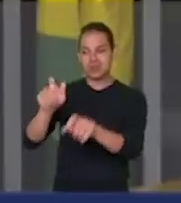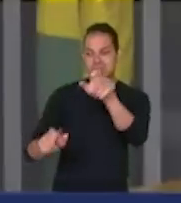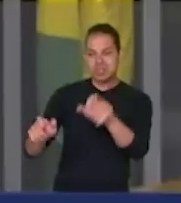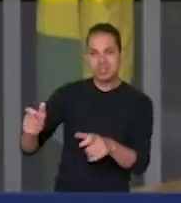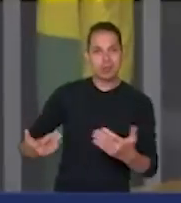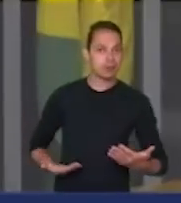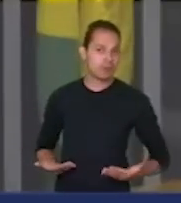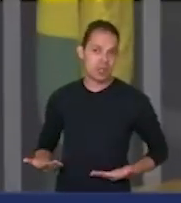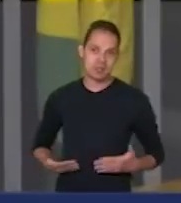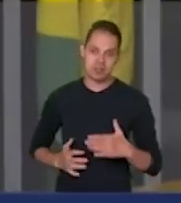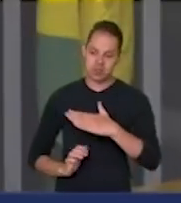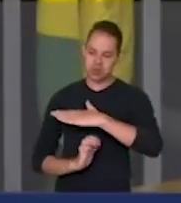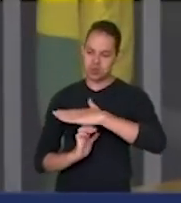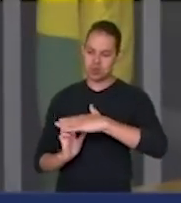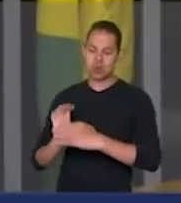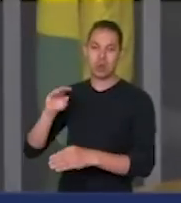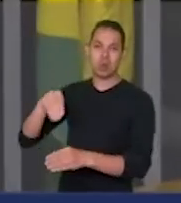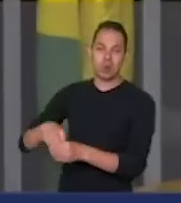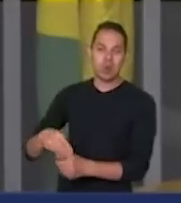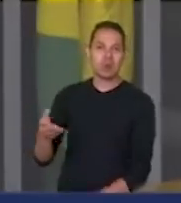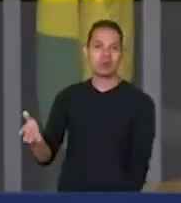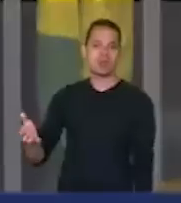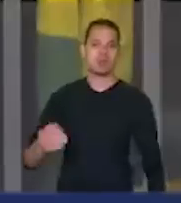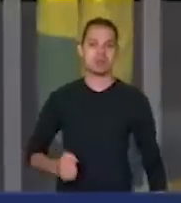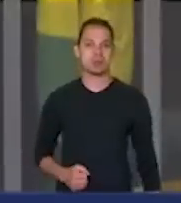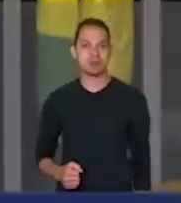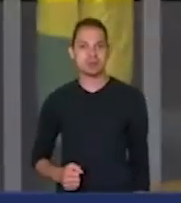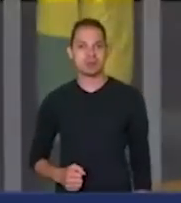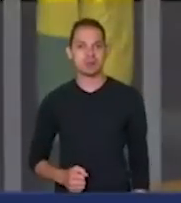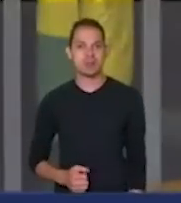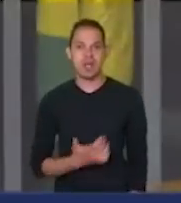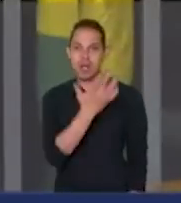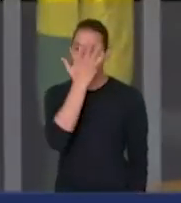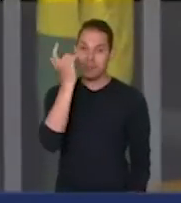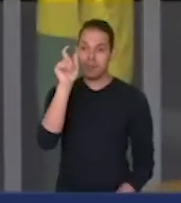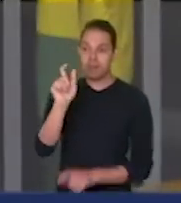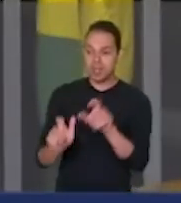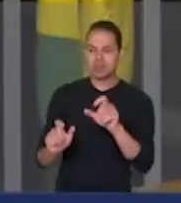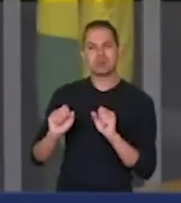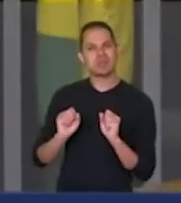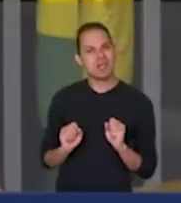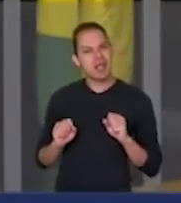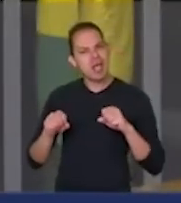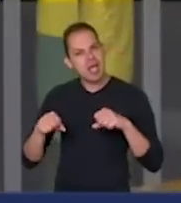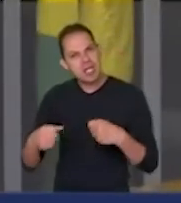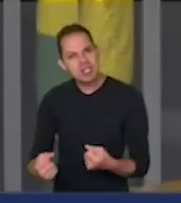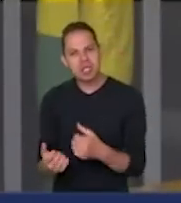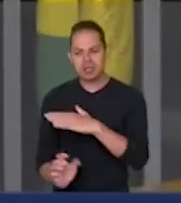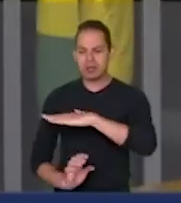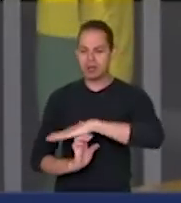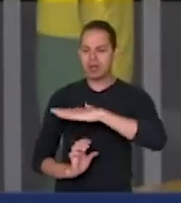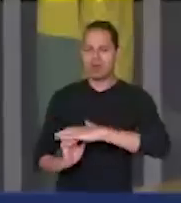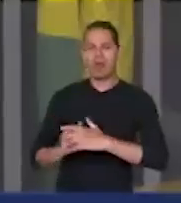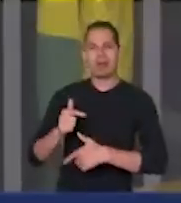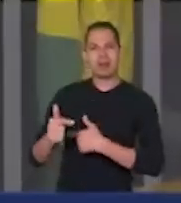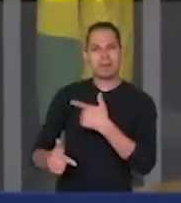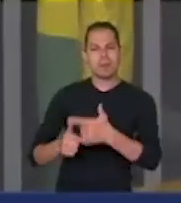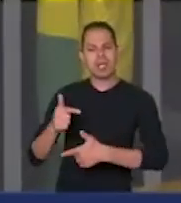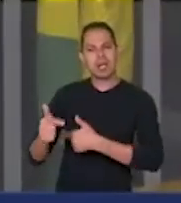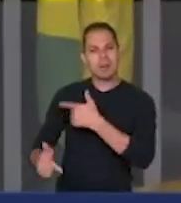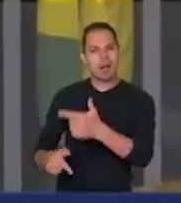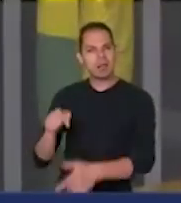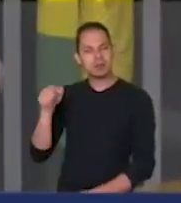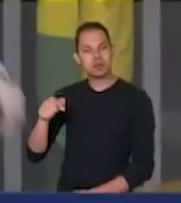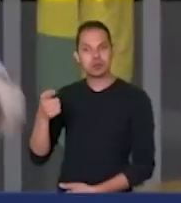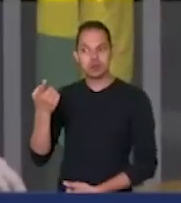na empresa, quem se dedica a fazer daquela empresa uma empresa de sucesso